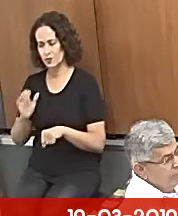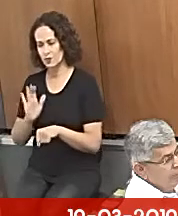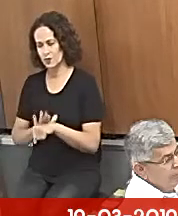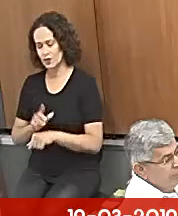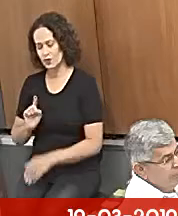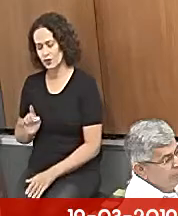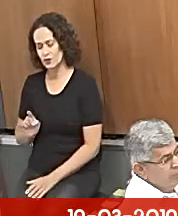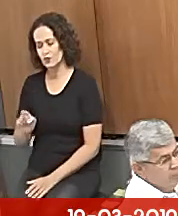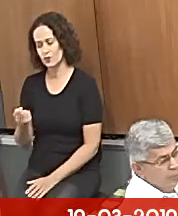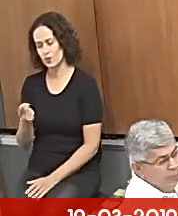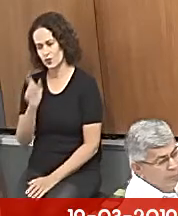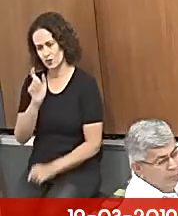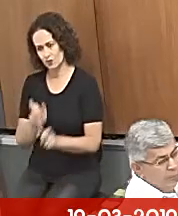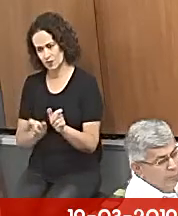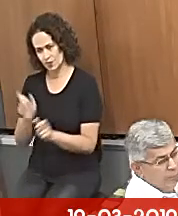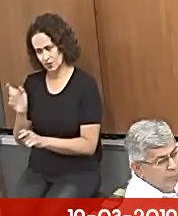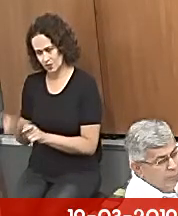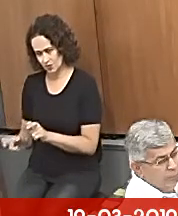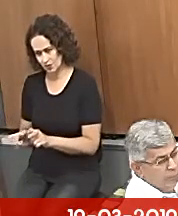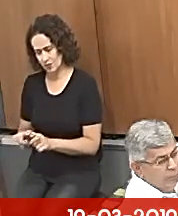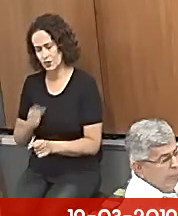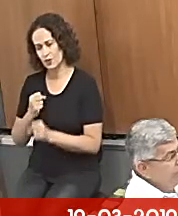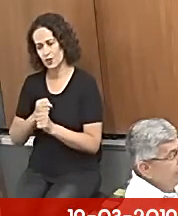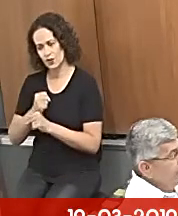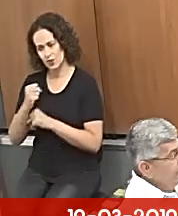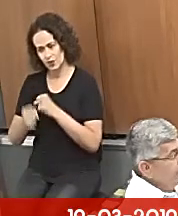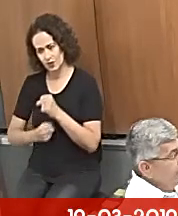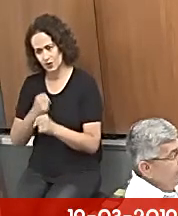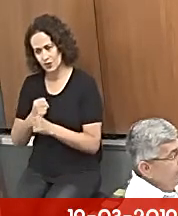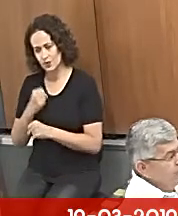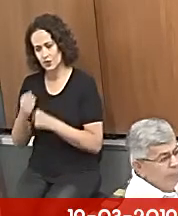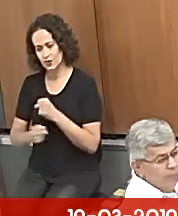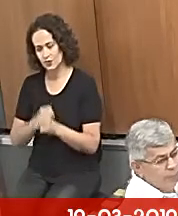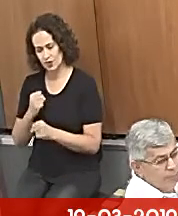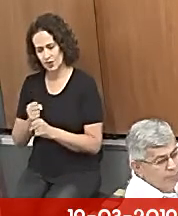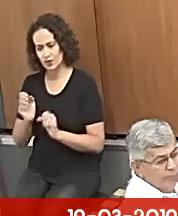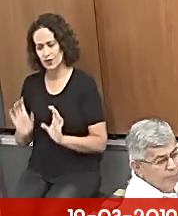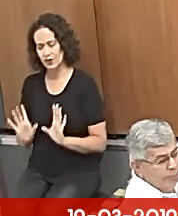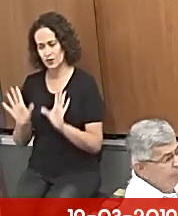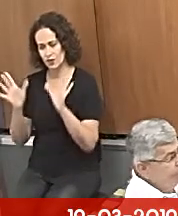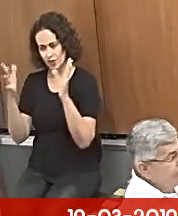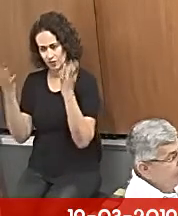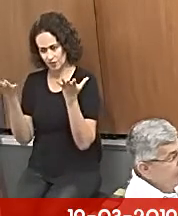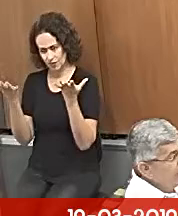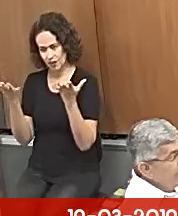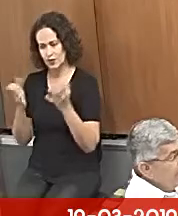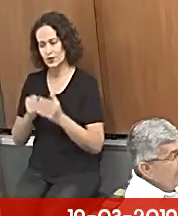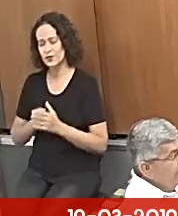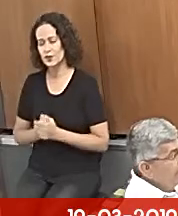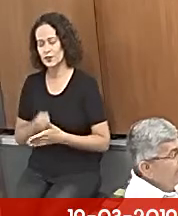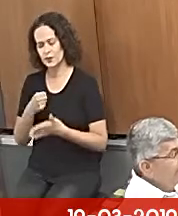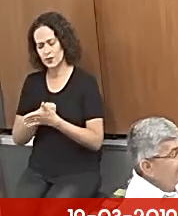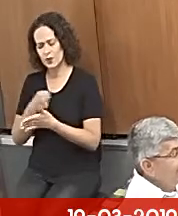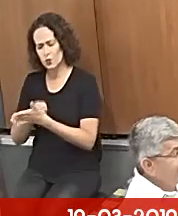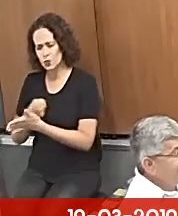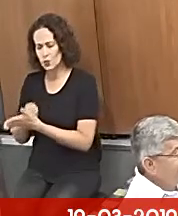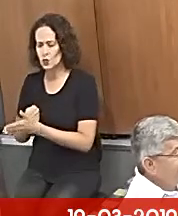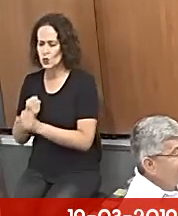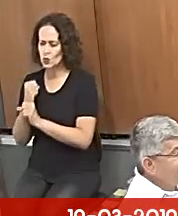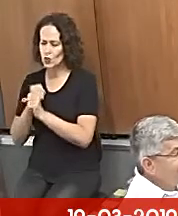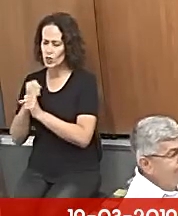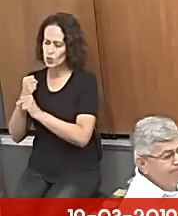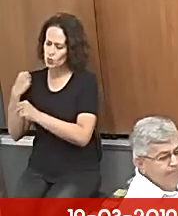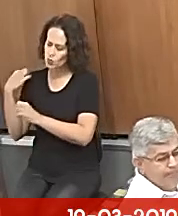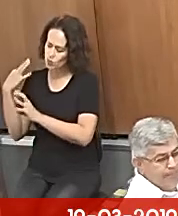pessoas todos os anos fazemos um evento ali em comemoração às nossas lutas durante anos é